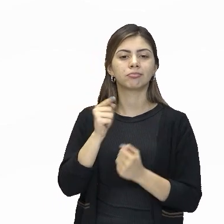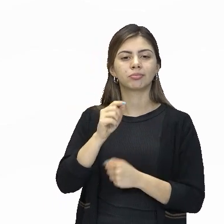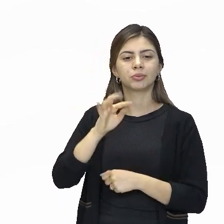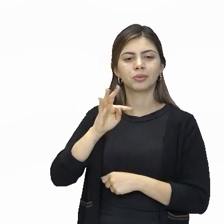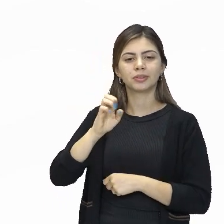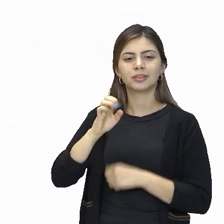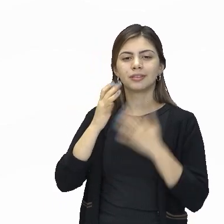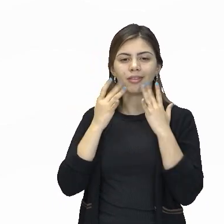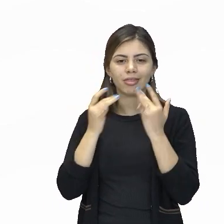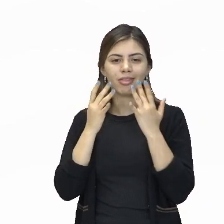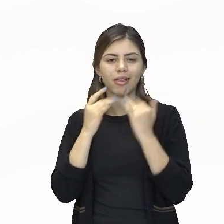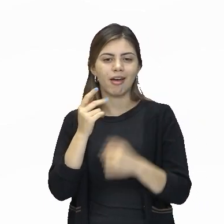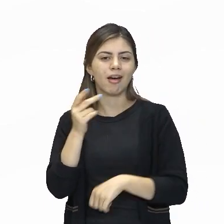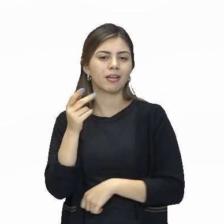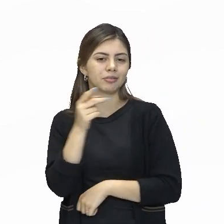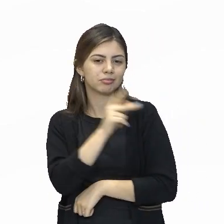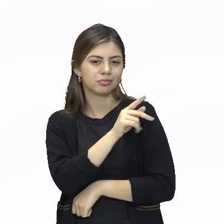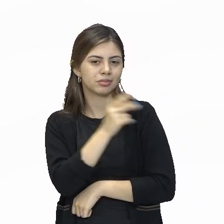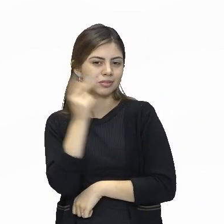de